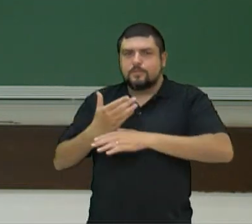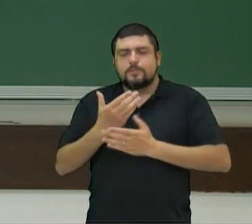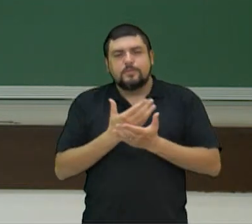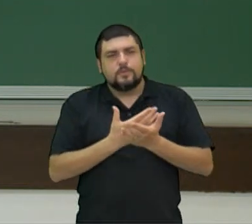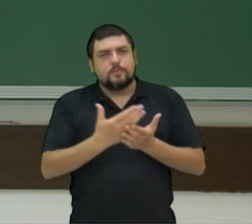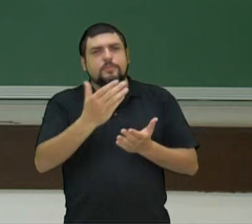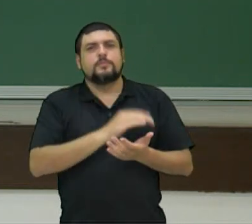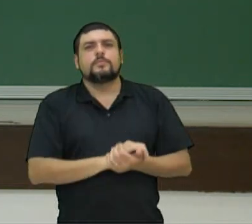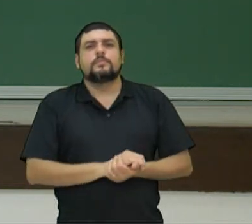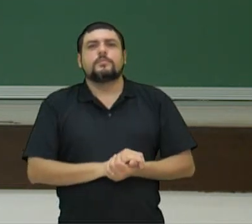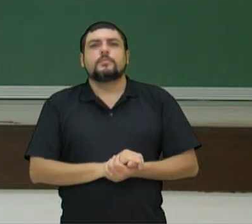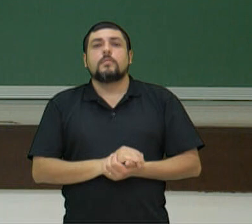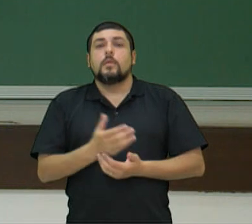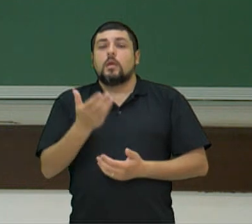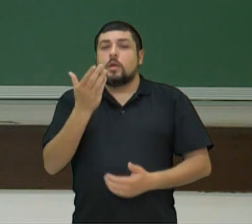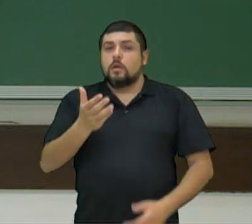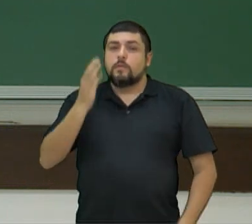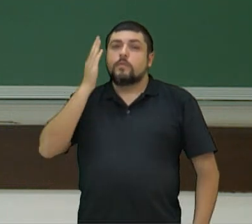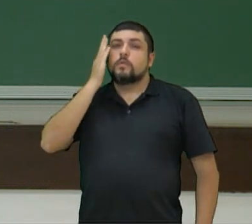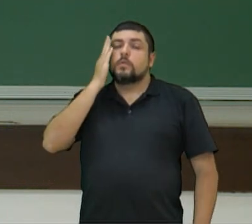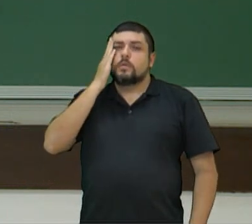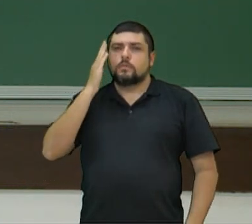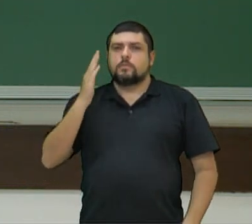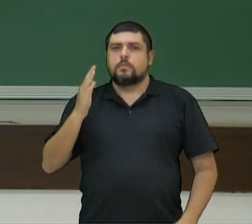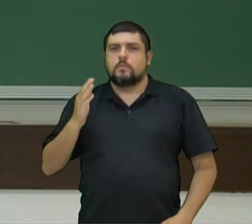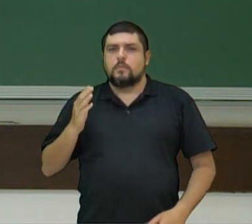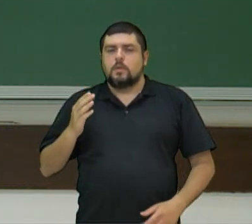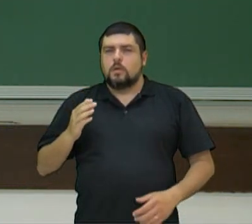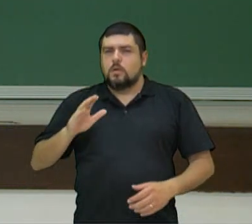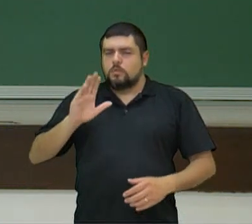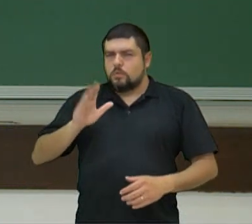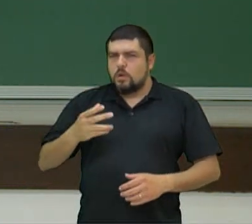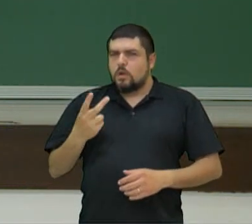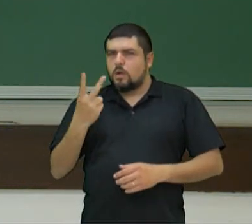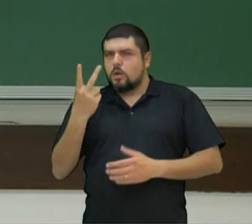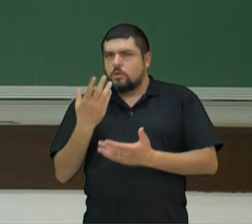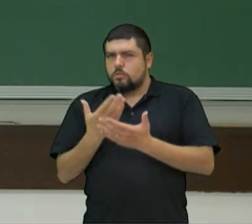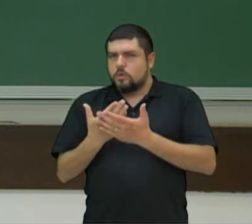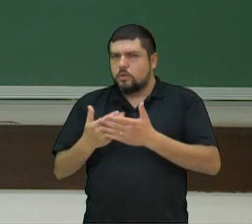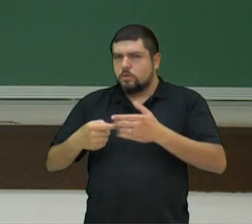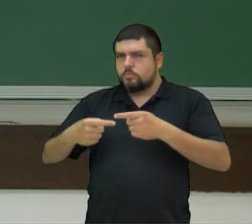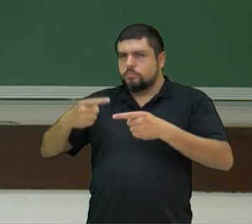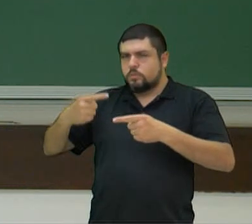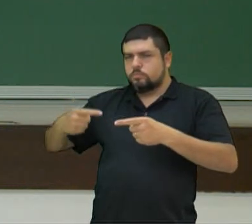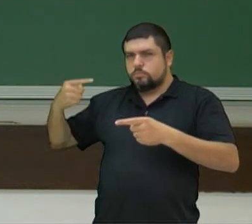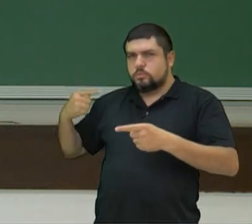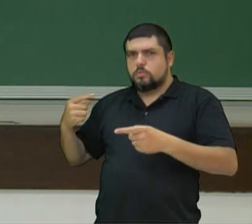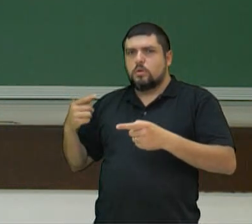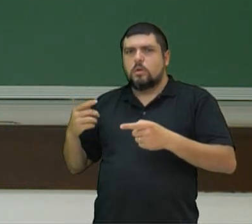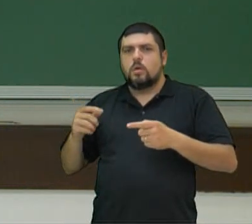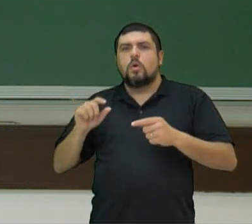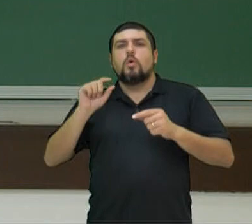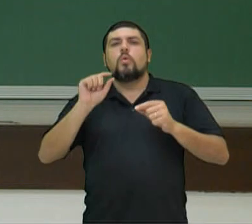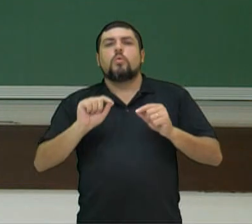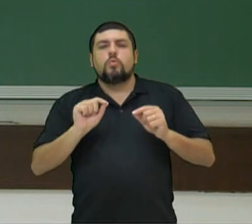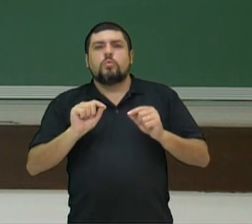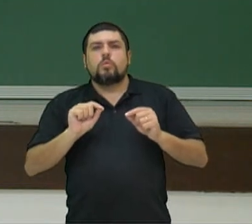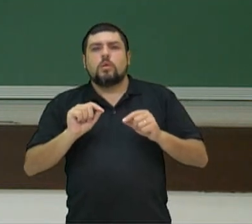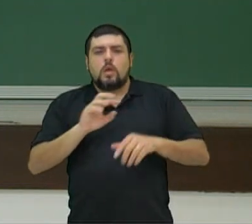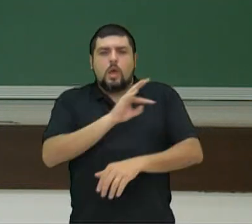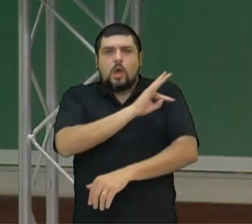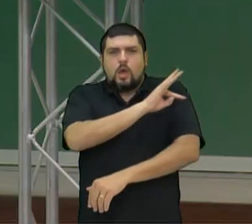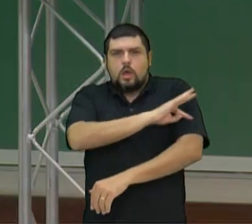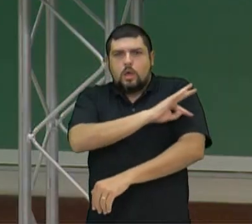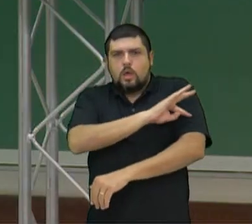Como vocês sabem, nós começamos, há umas duas aulas atrás, a estudar os esportes técnico-combinatórios.